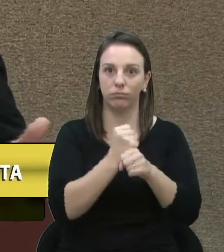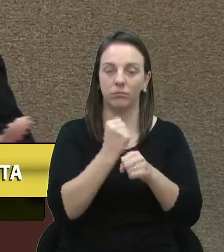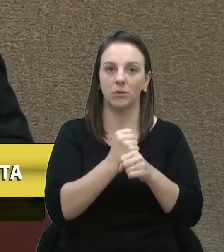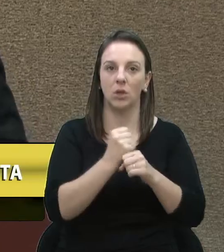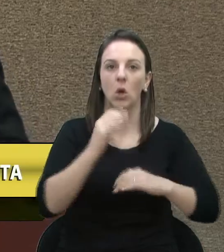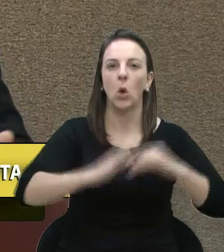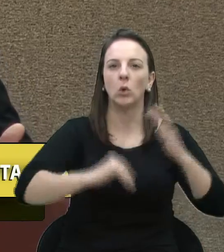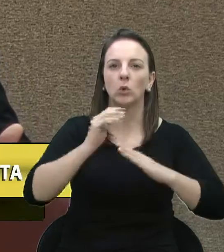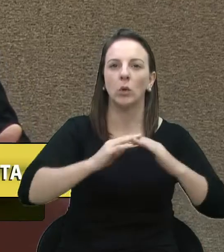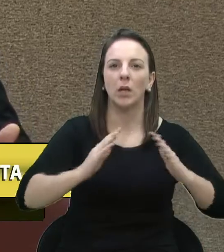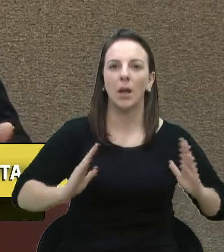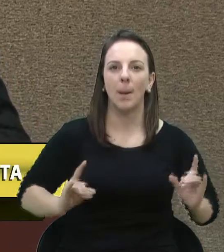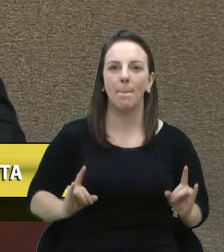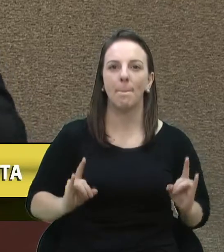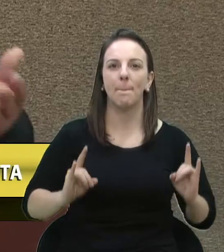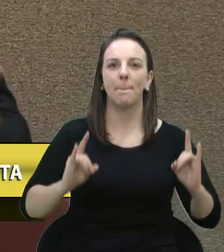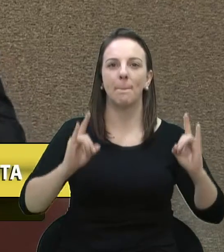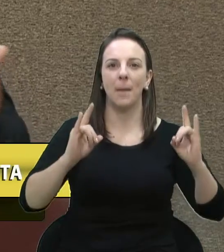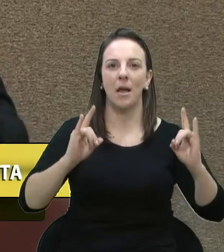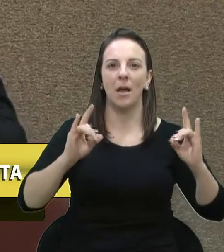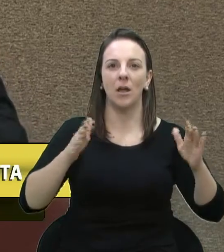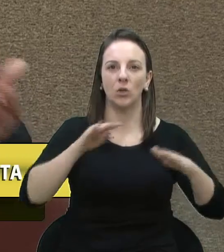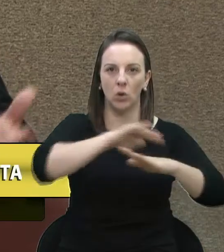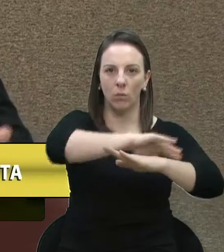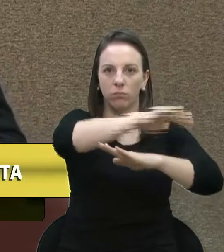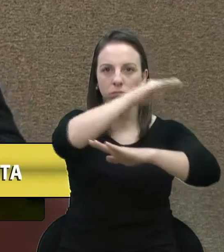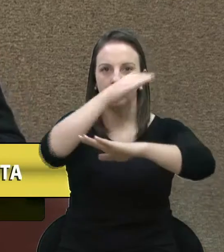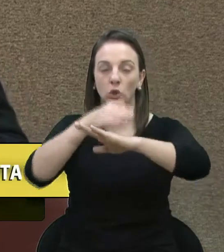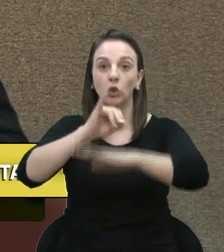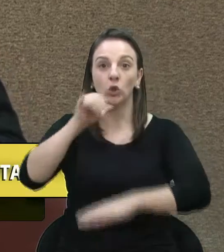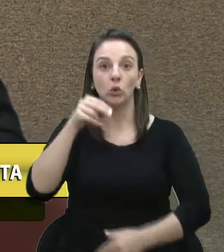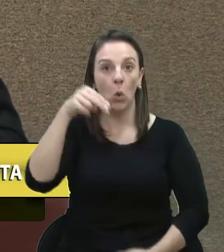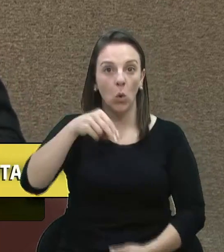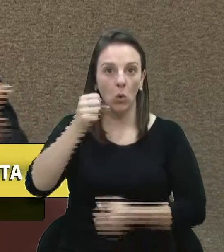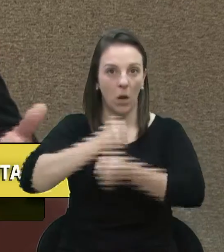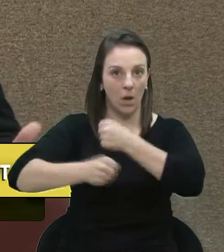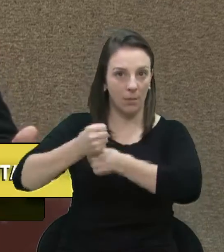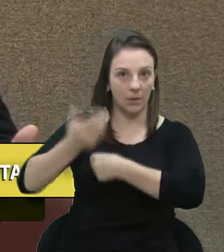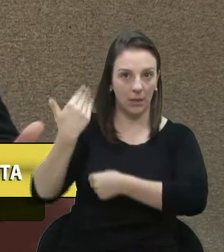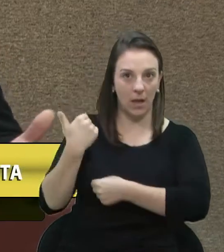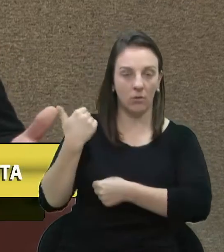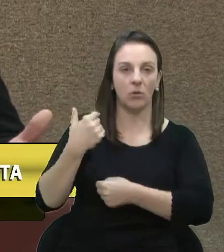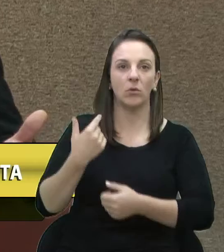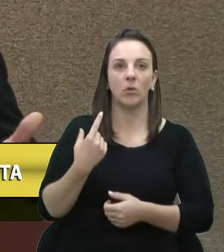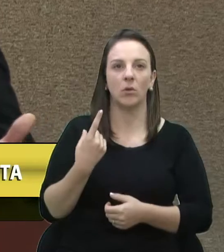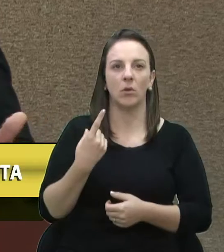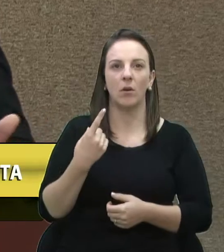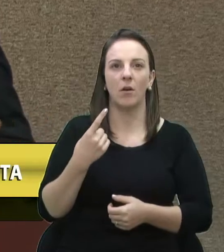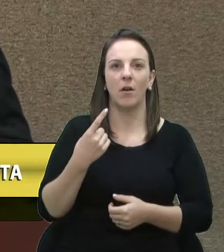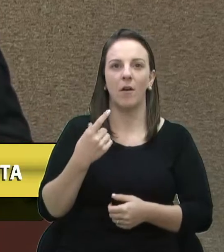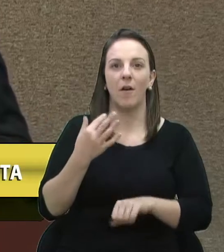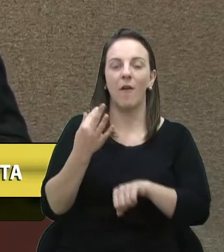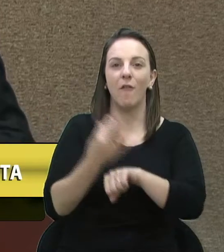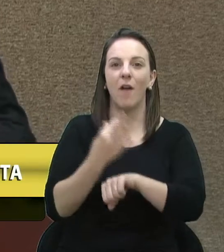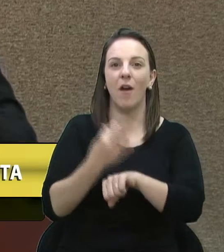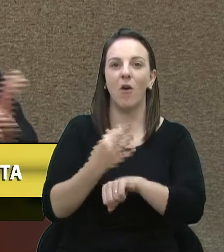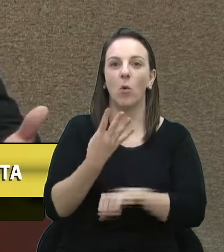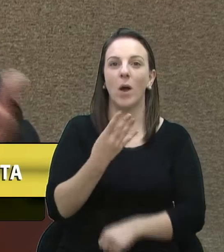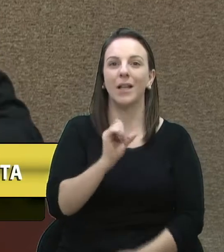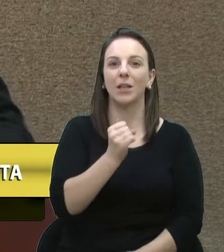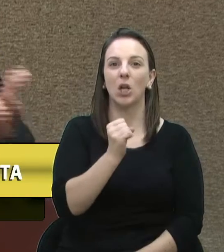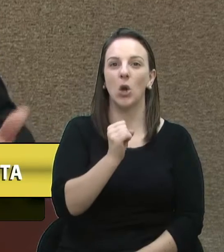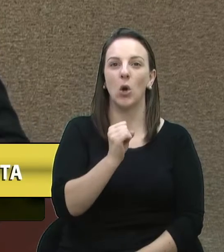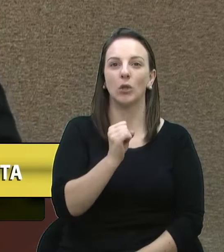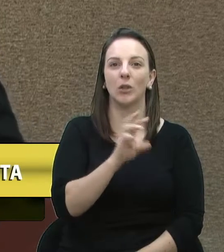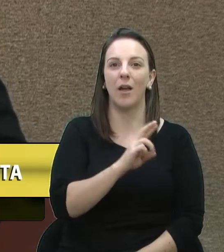em junho do ano passado, é só uma explicação rápida para entender, que uma verga de ferro eu paguei R$ 48,00 na época, hoje essa